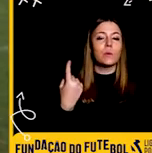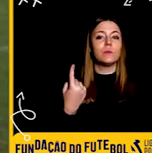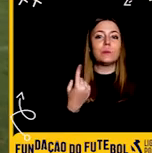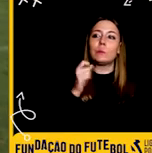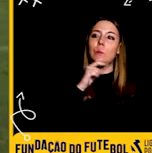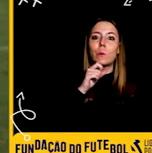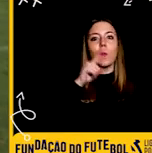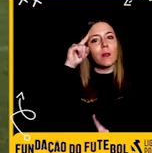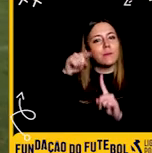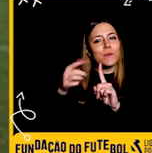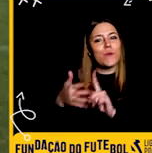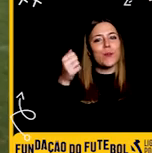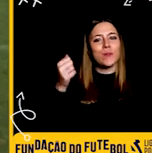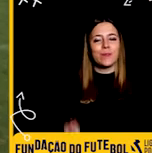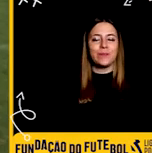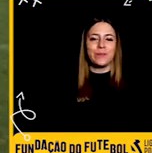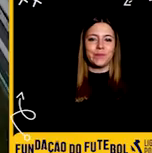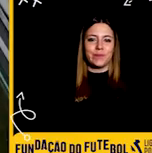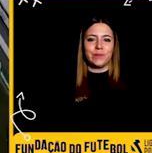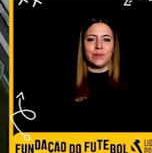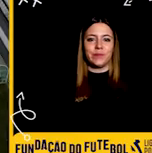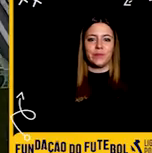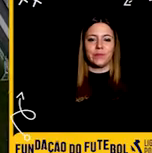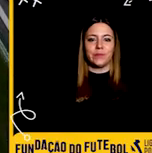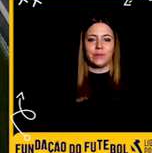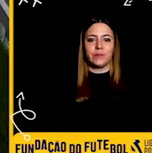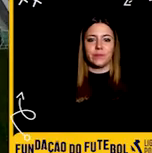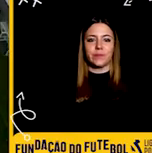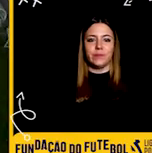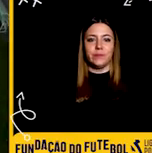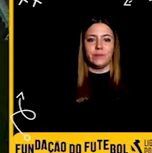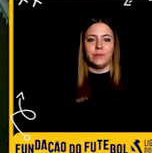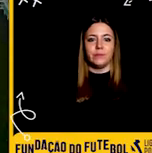todos poderemos alcançar um objetivo.